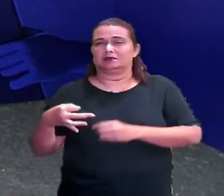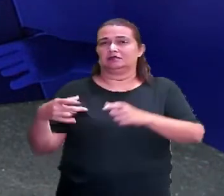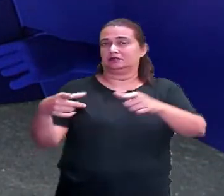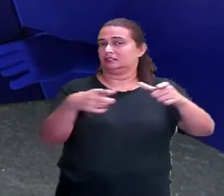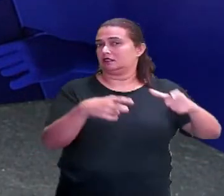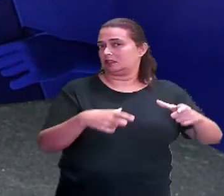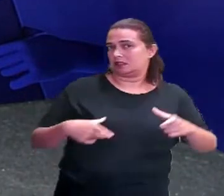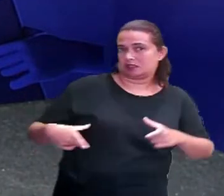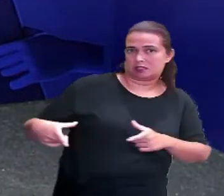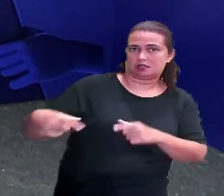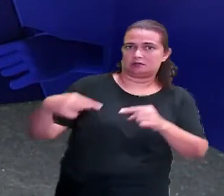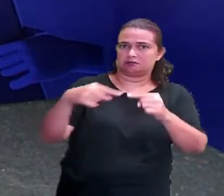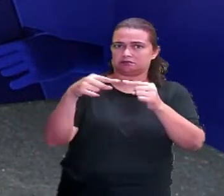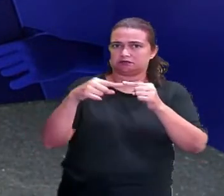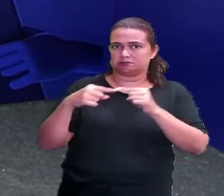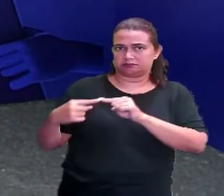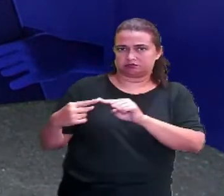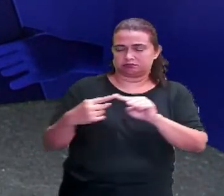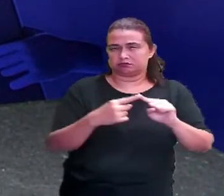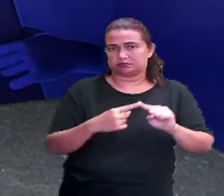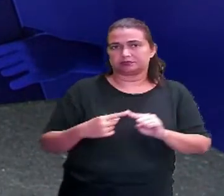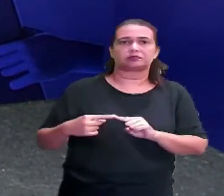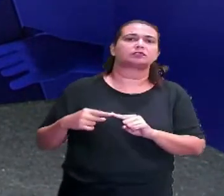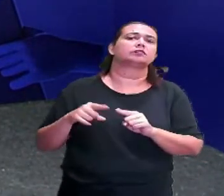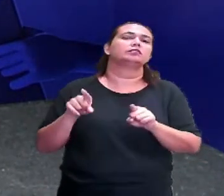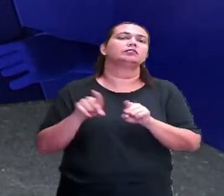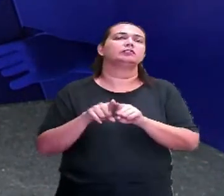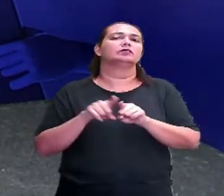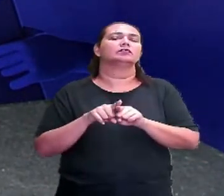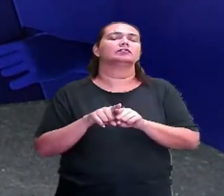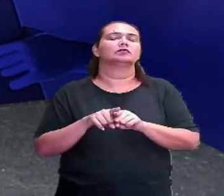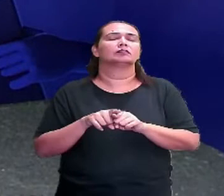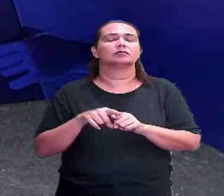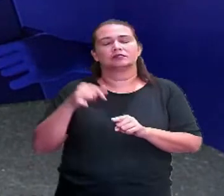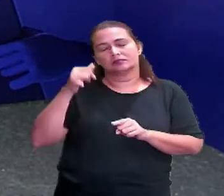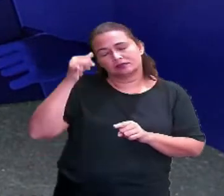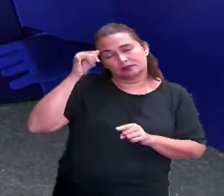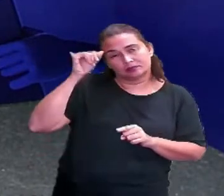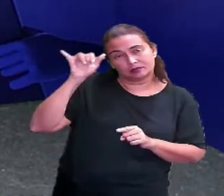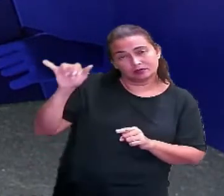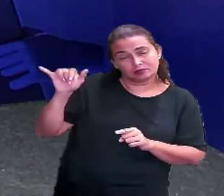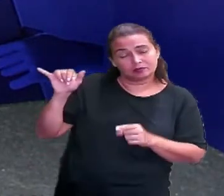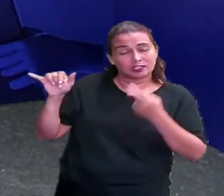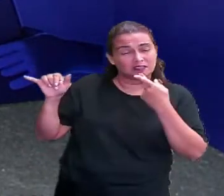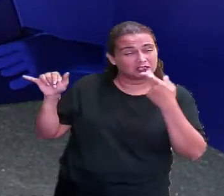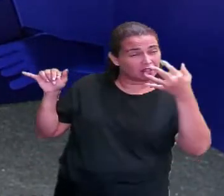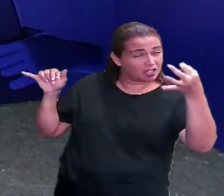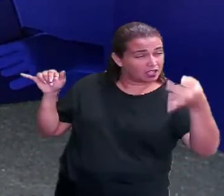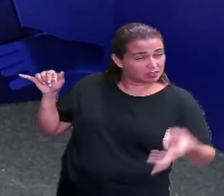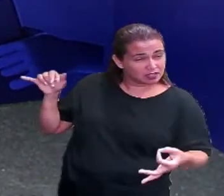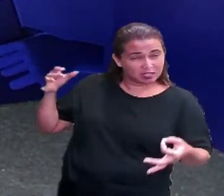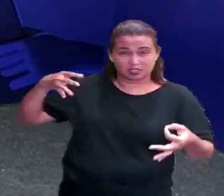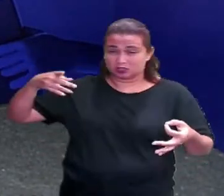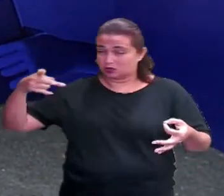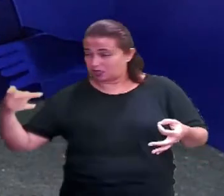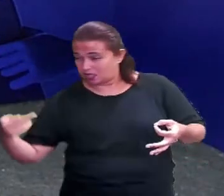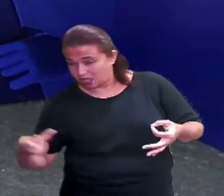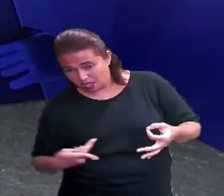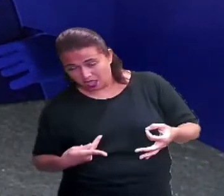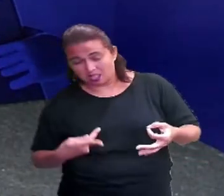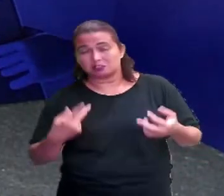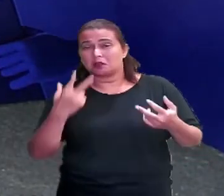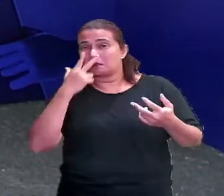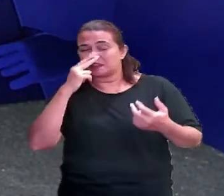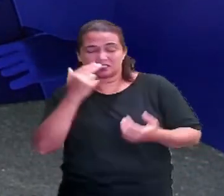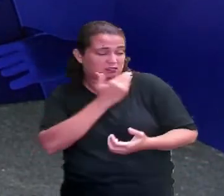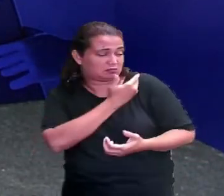especialmente com a não discriminação das diversas formas de manifestação linguística, né?